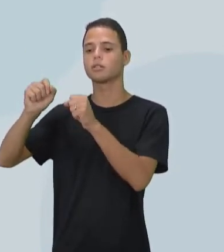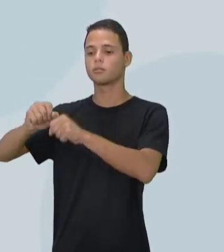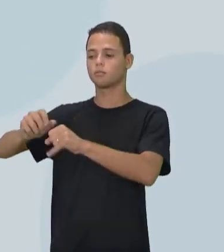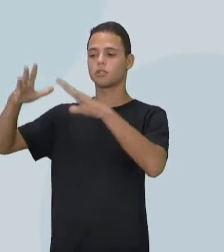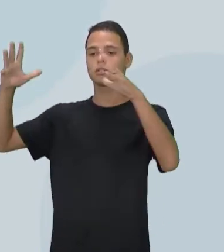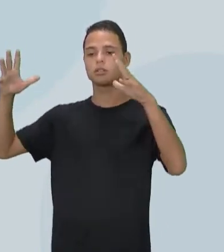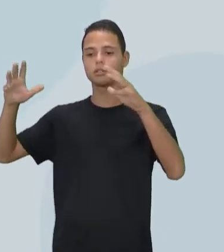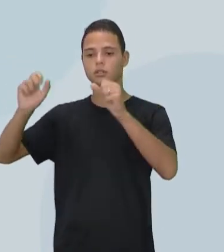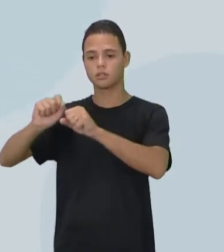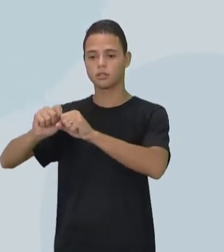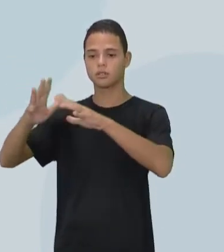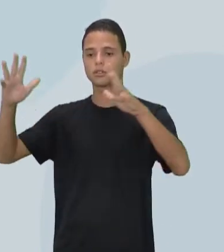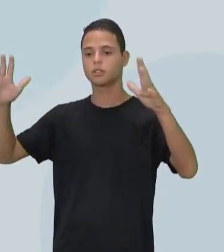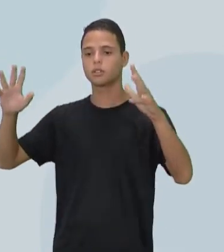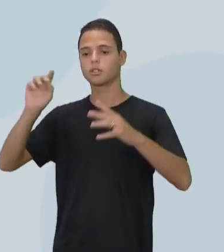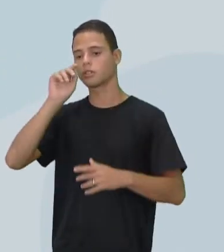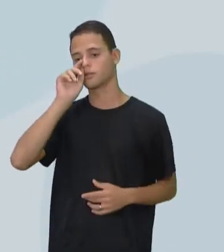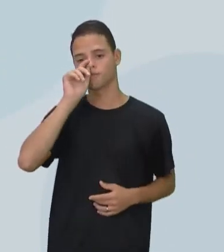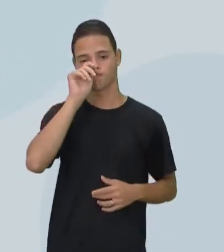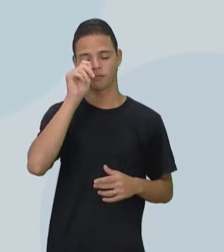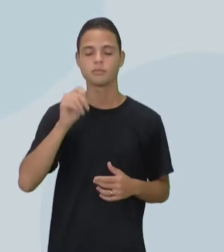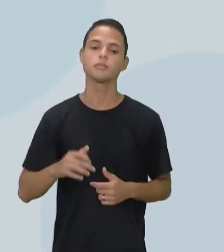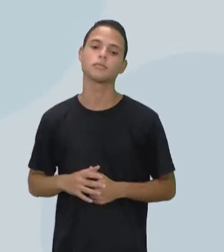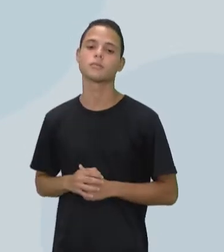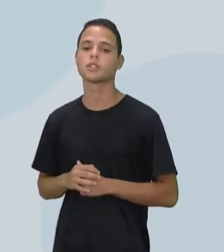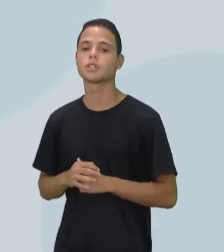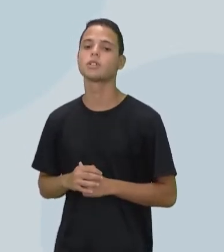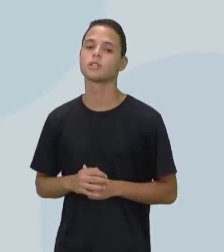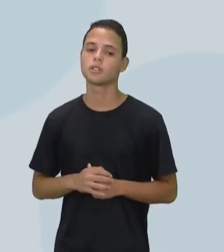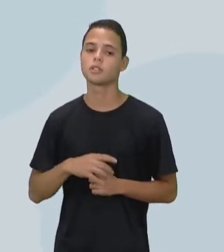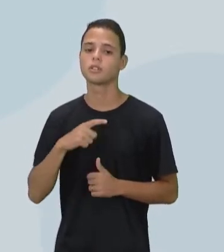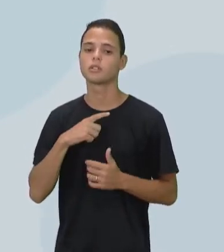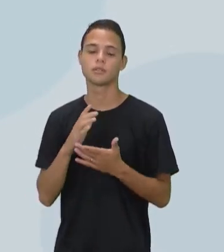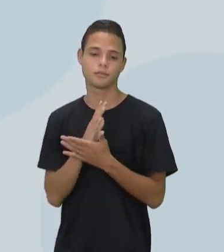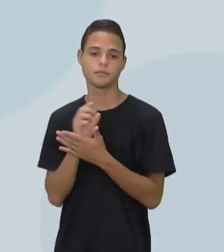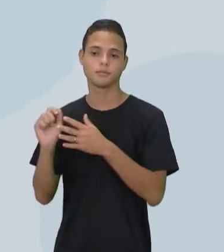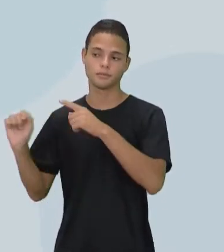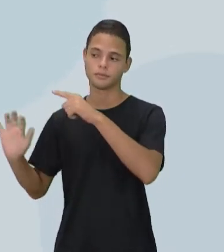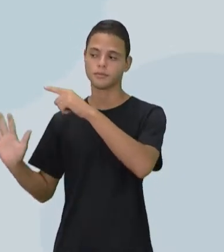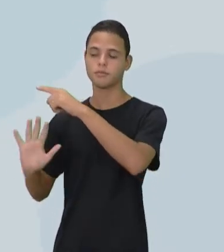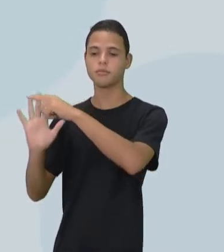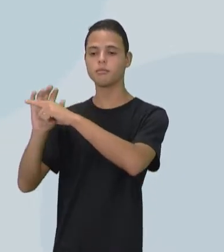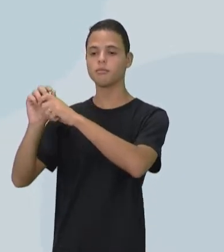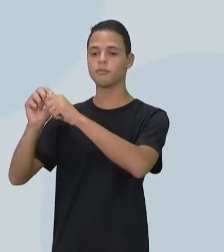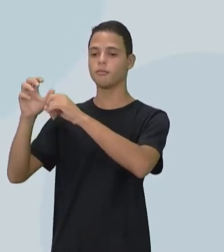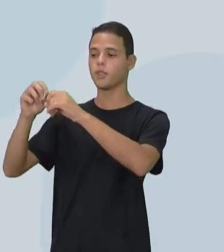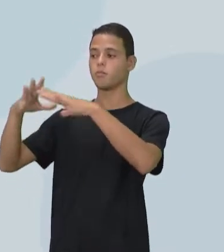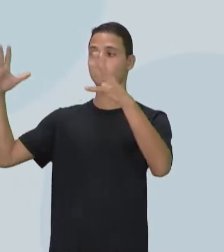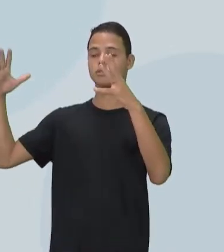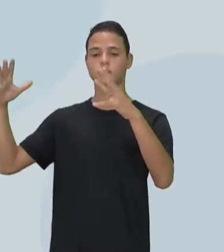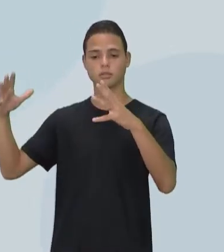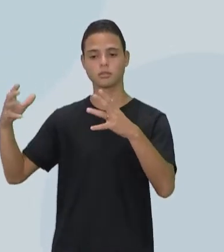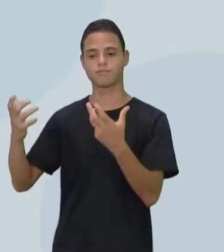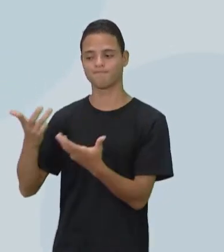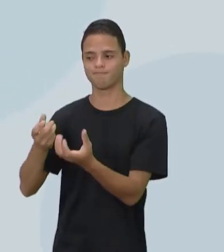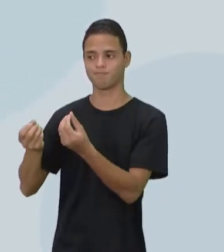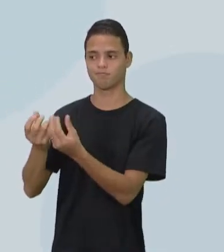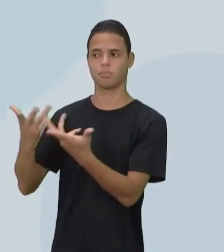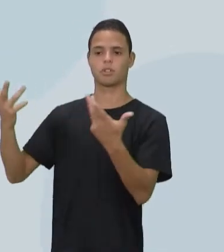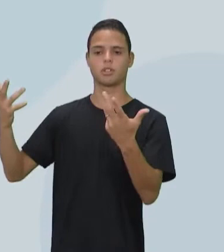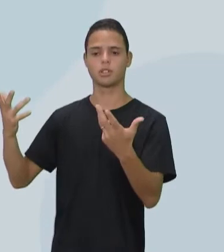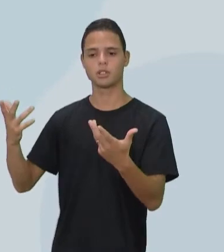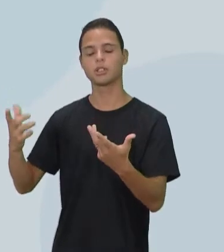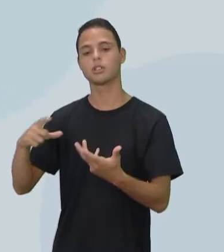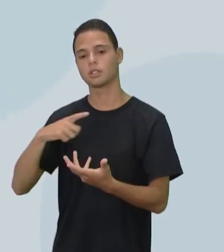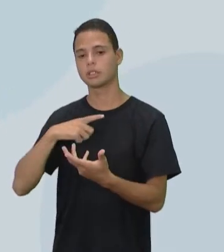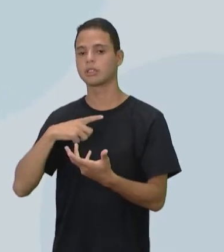mas não deu. Explodem, é isso. Eles geram combustão, então, você também deixar esses gases ali, você pode